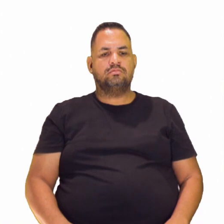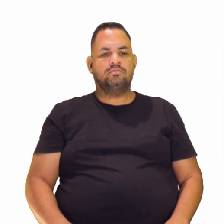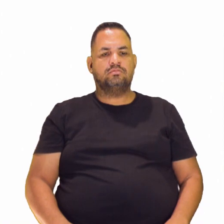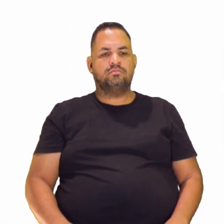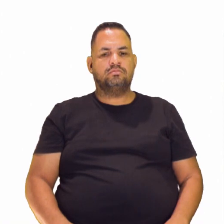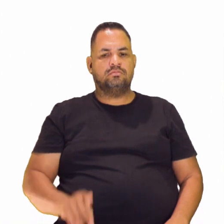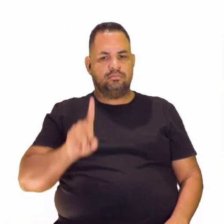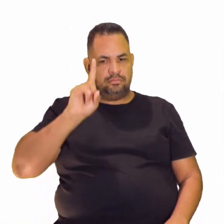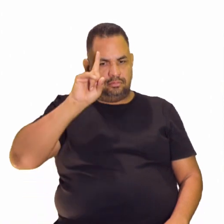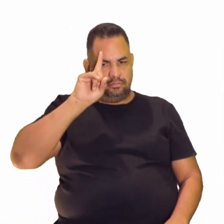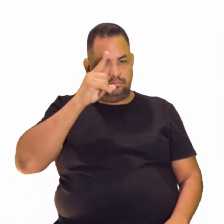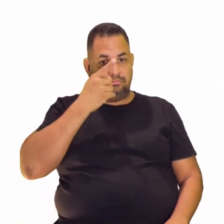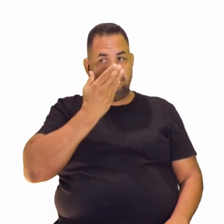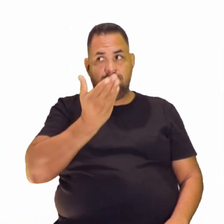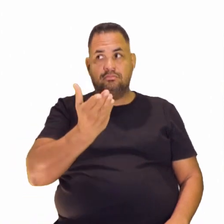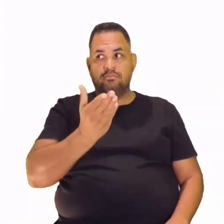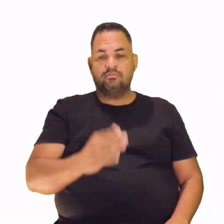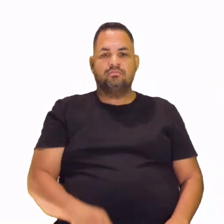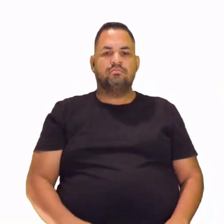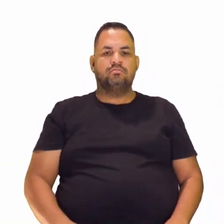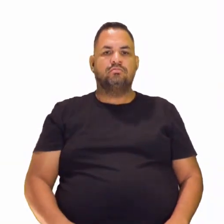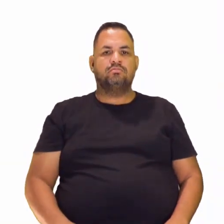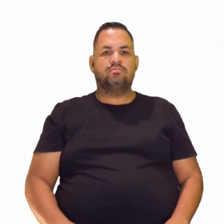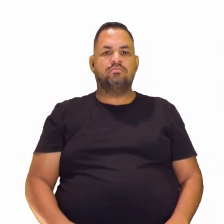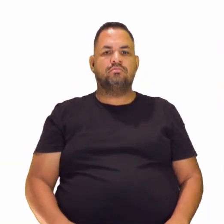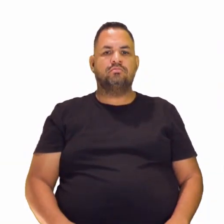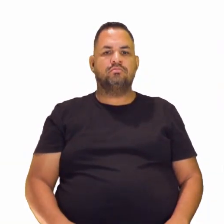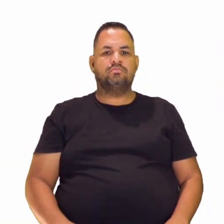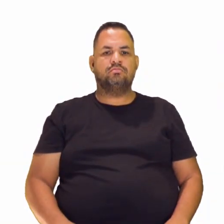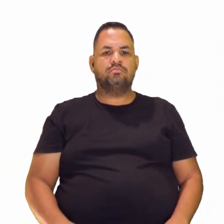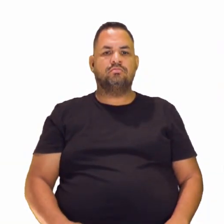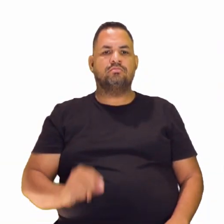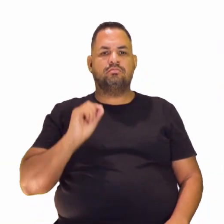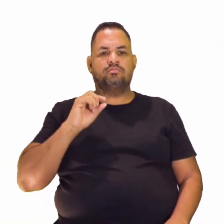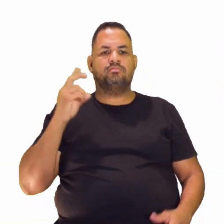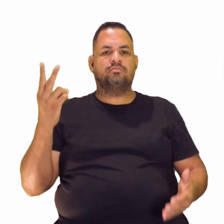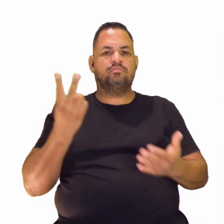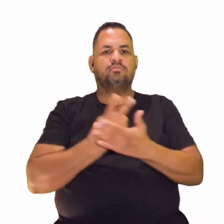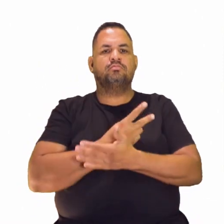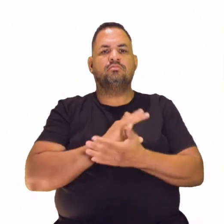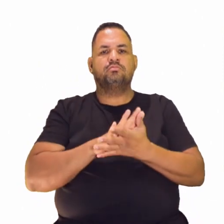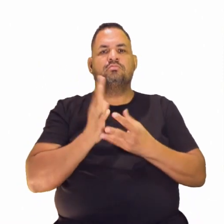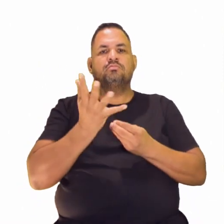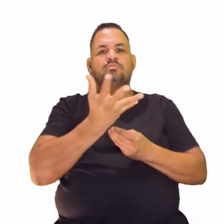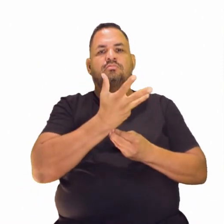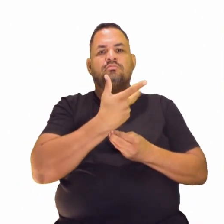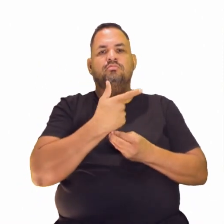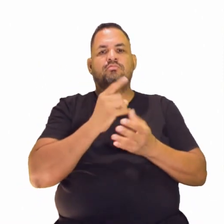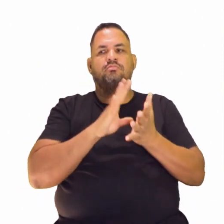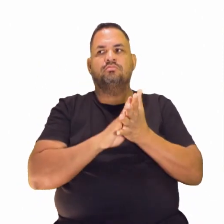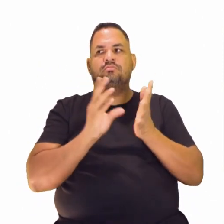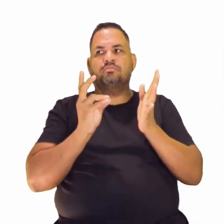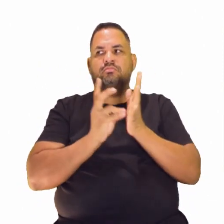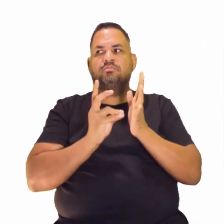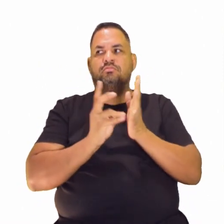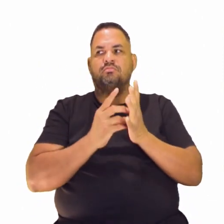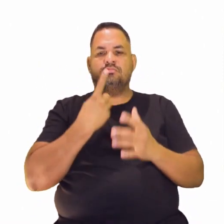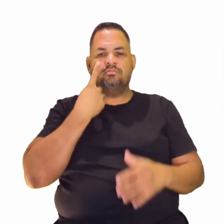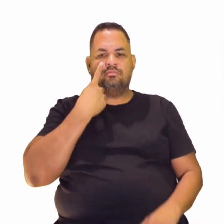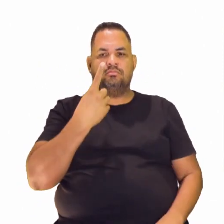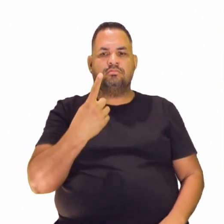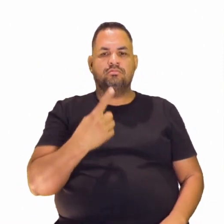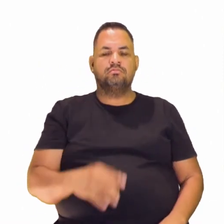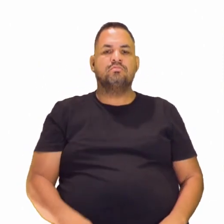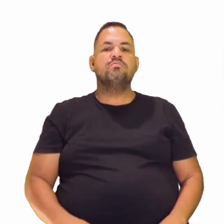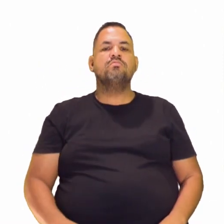ideia aqui, né? Então, vamos ver o que é que acontece. As artes indígenas. Você está vendo aqui esse